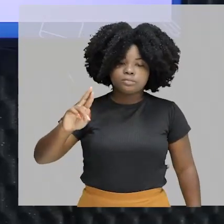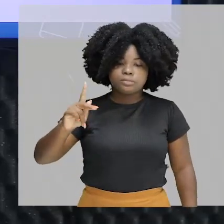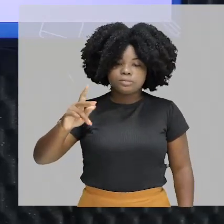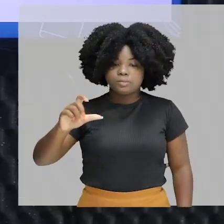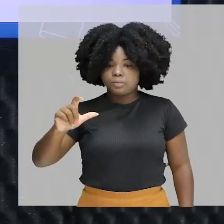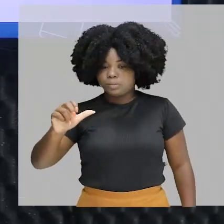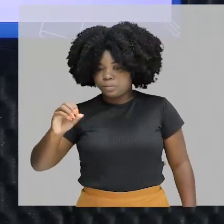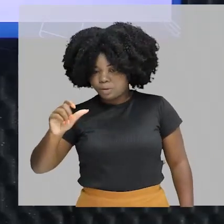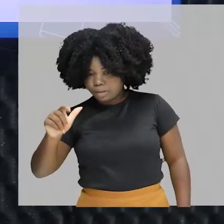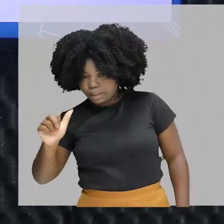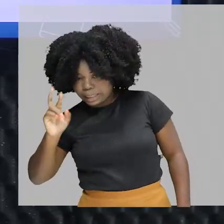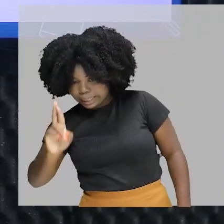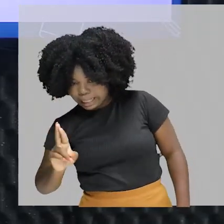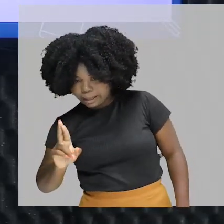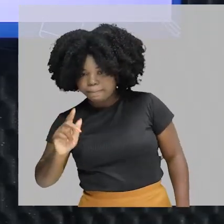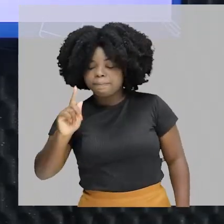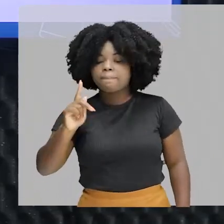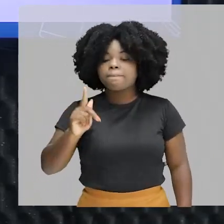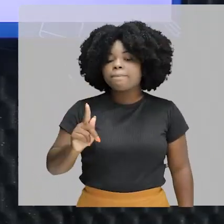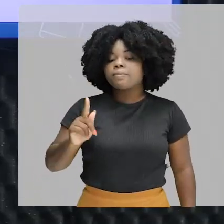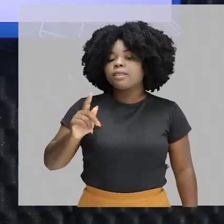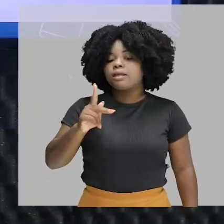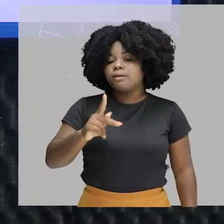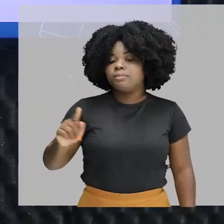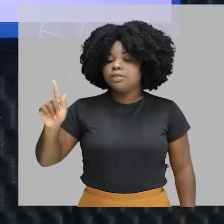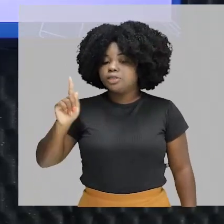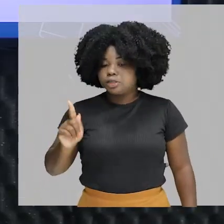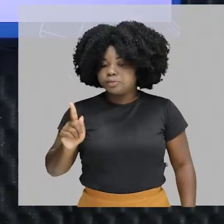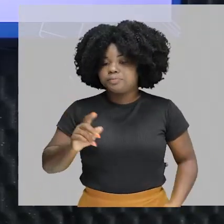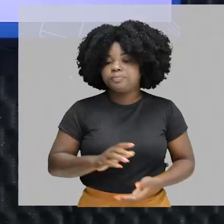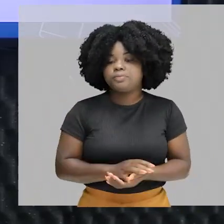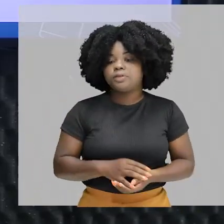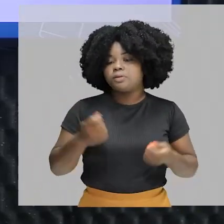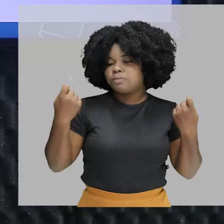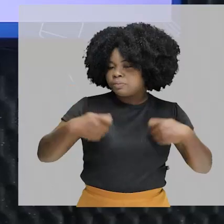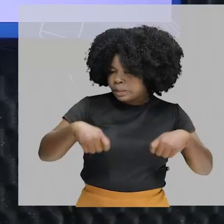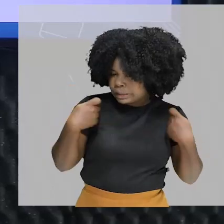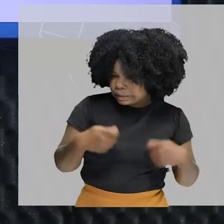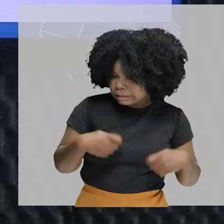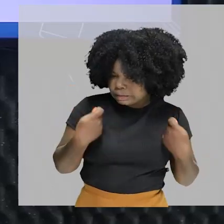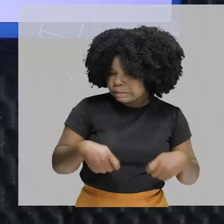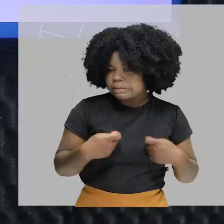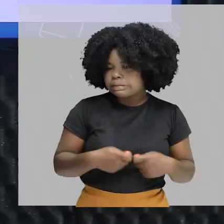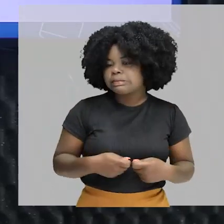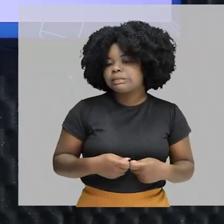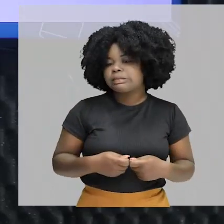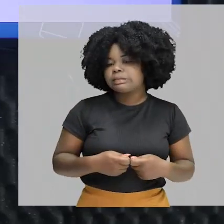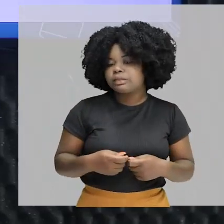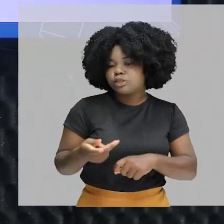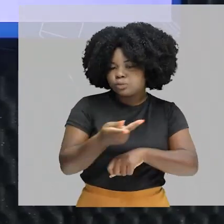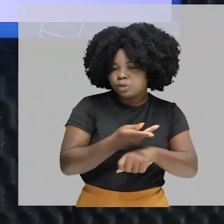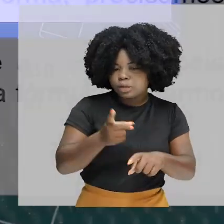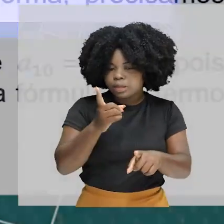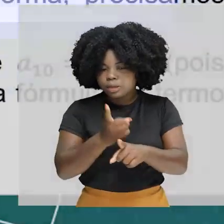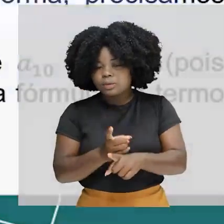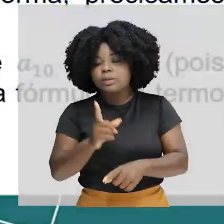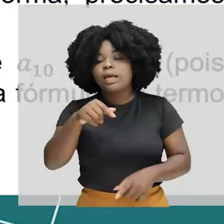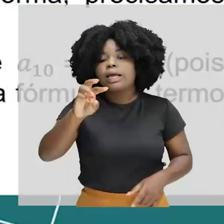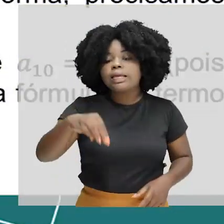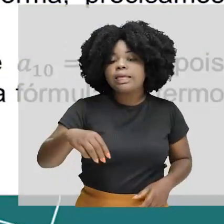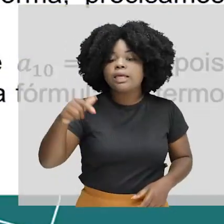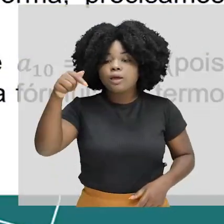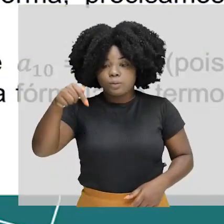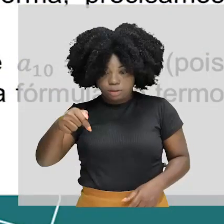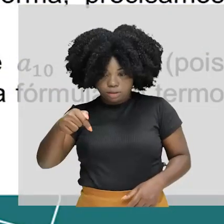interpolação geométrica. Ora, então, eu preciso saber quem é a razão. E para isso,